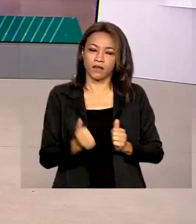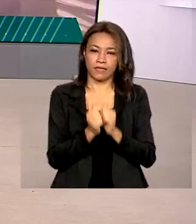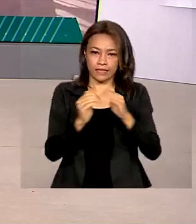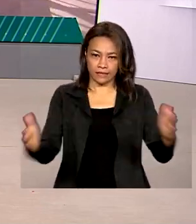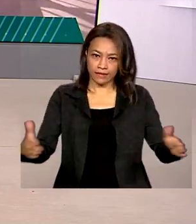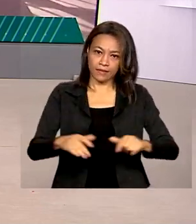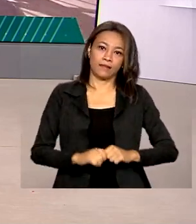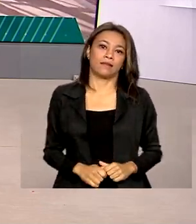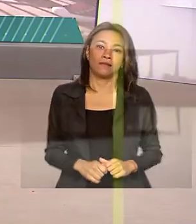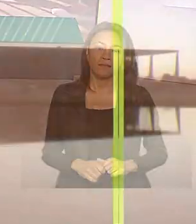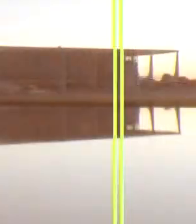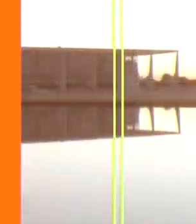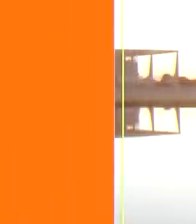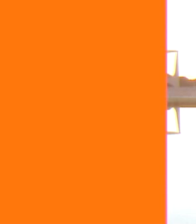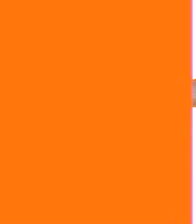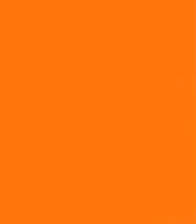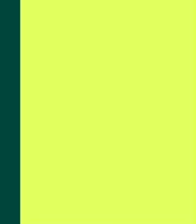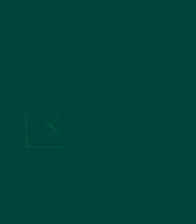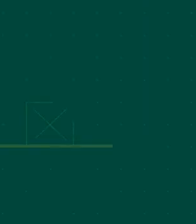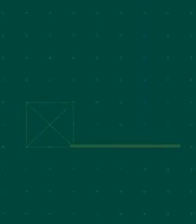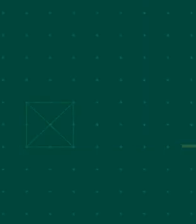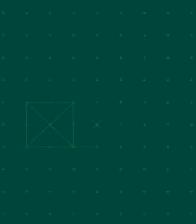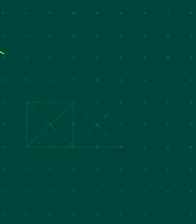está no ar.